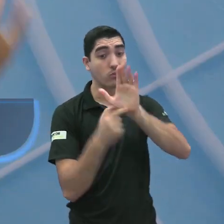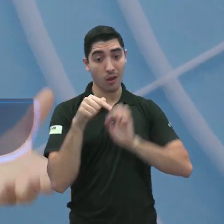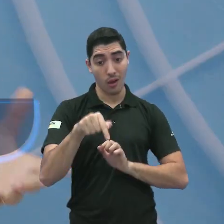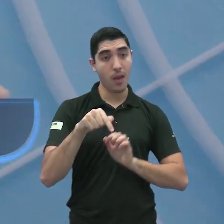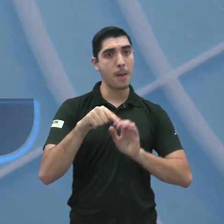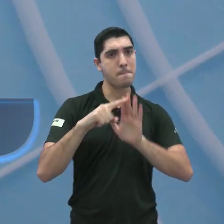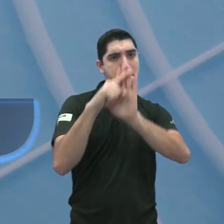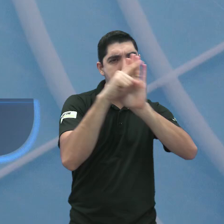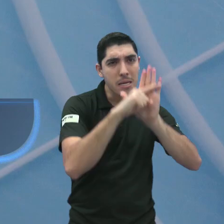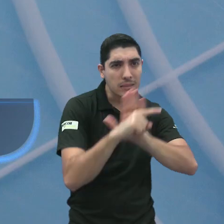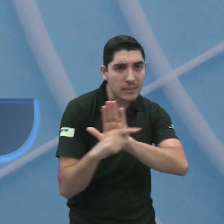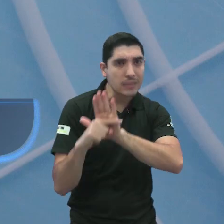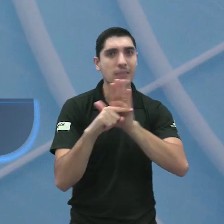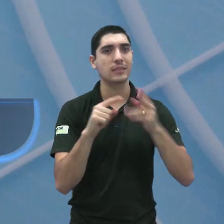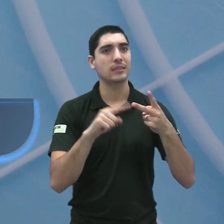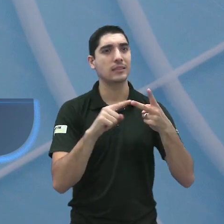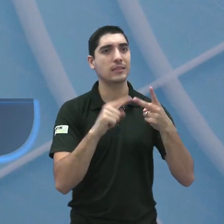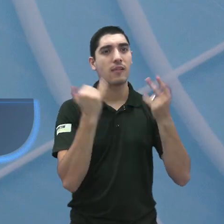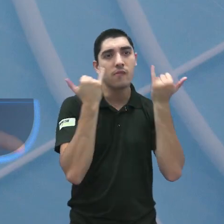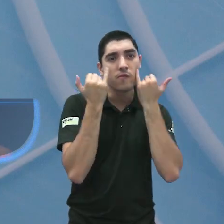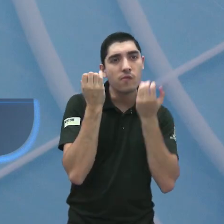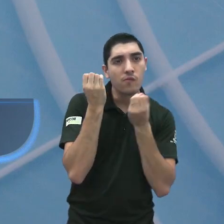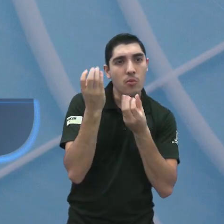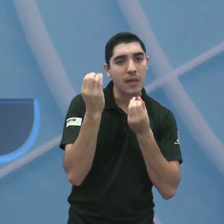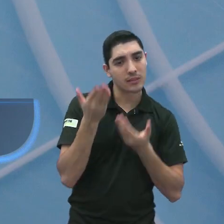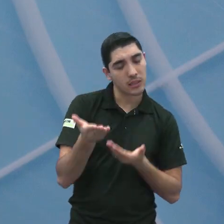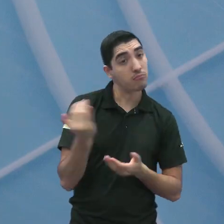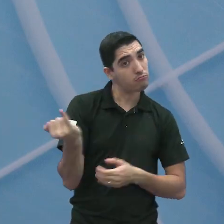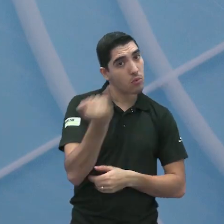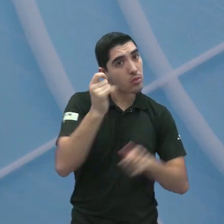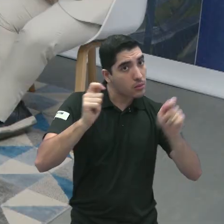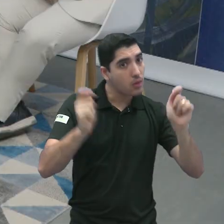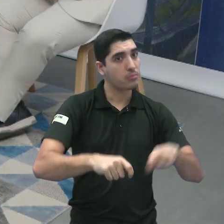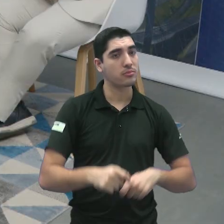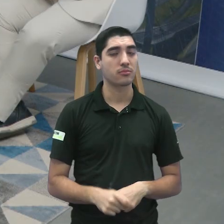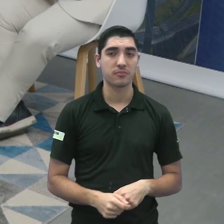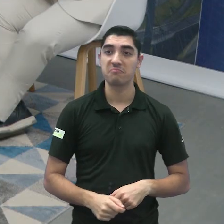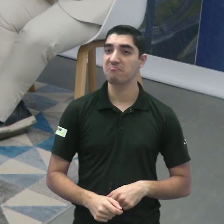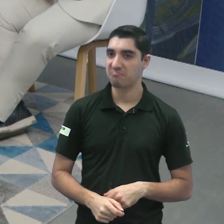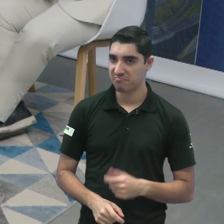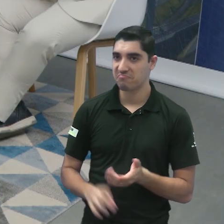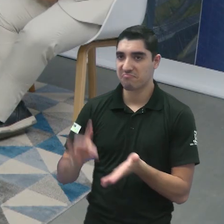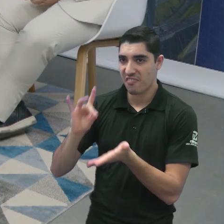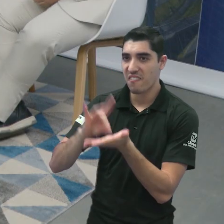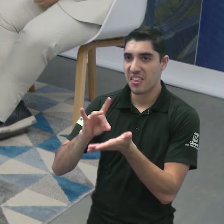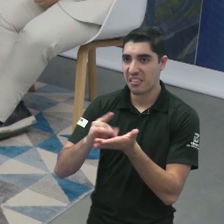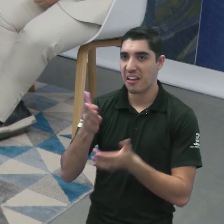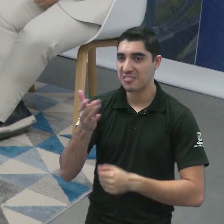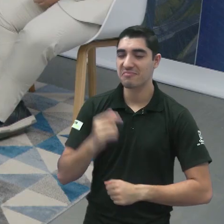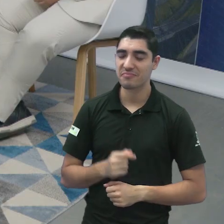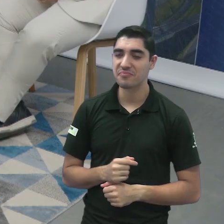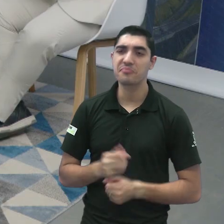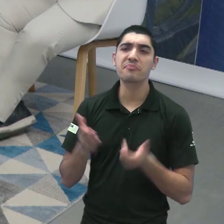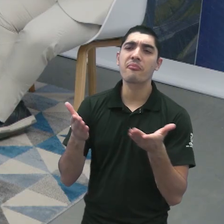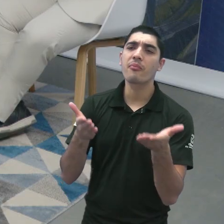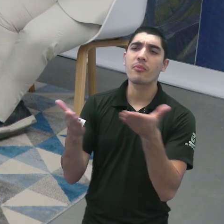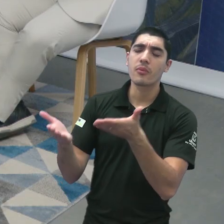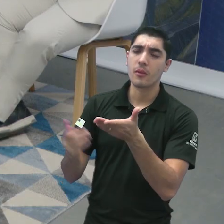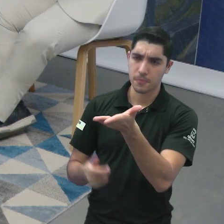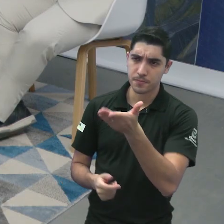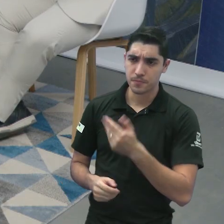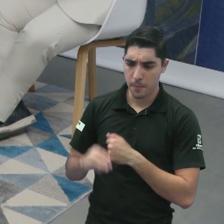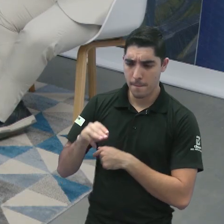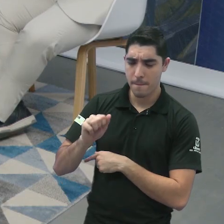por dados, que é possível. Então, eu acredito que seja por isso. Com certeza, viu, Poliana? Ô, Maria Eduarda, essa